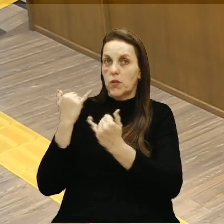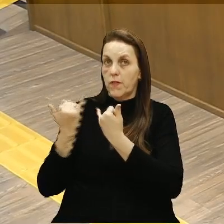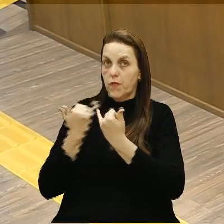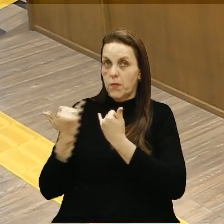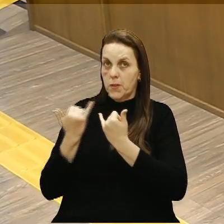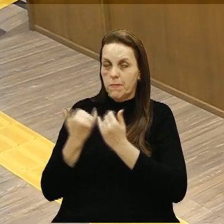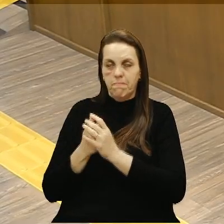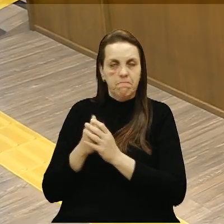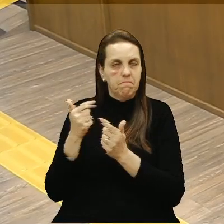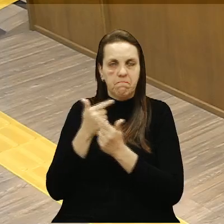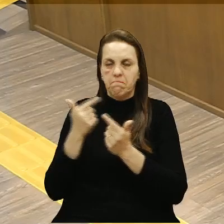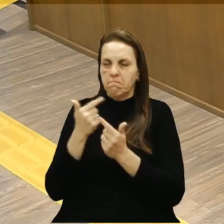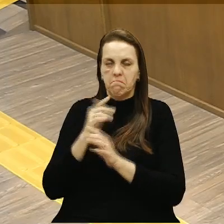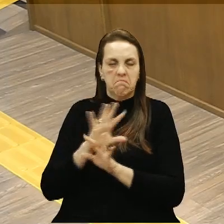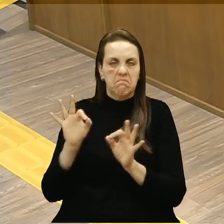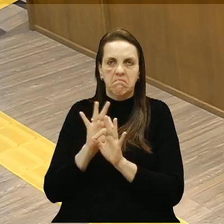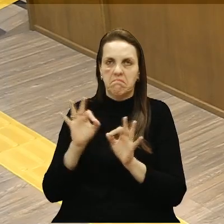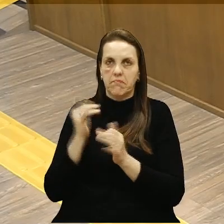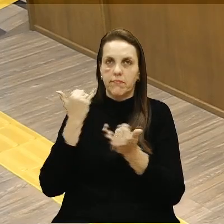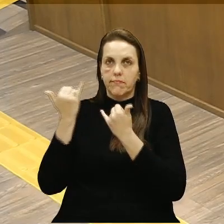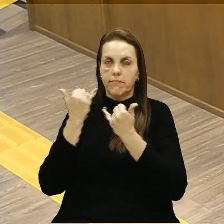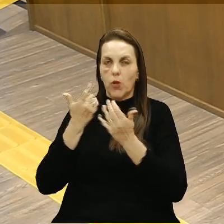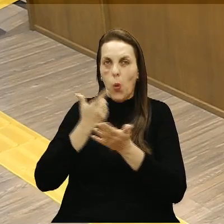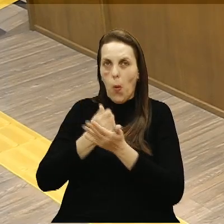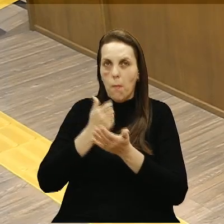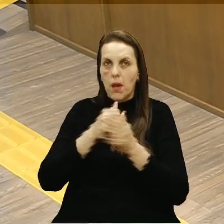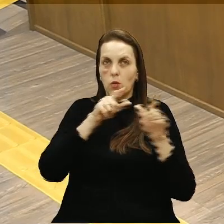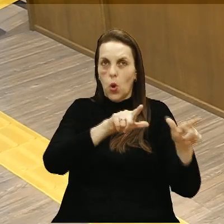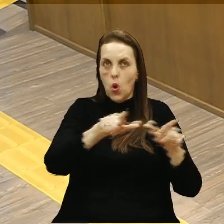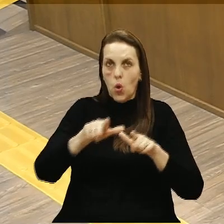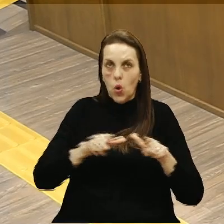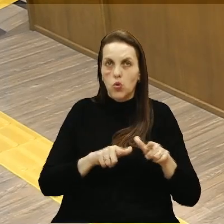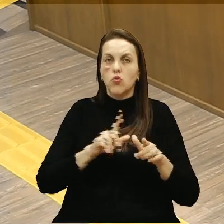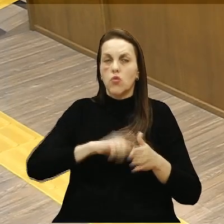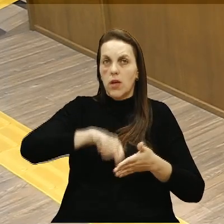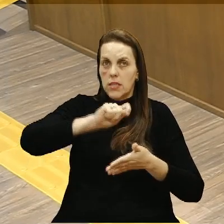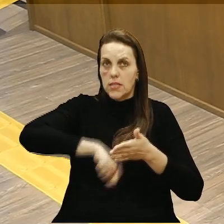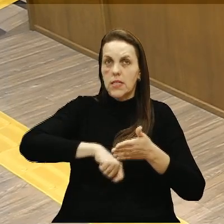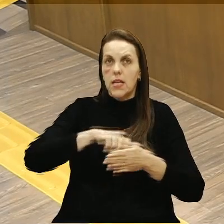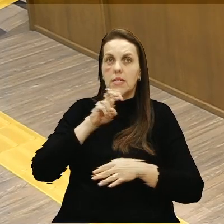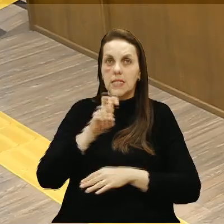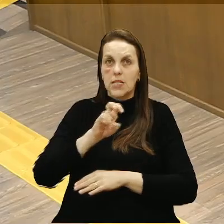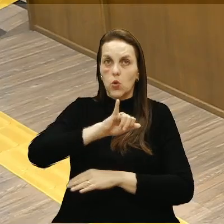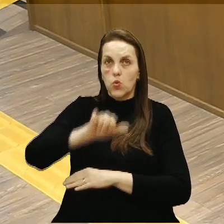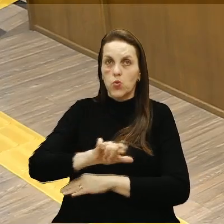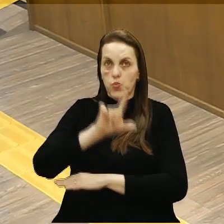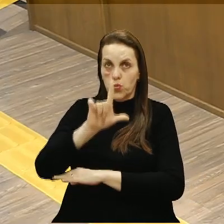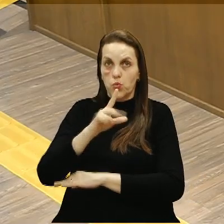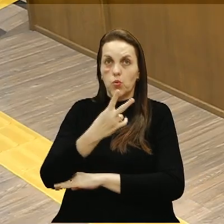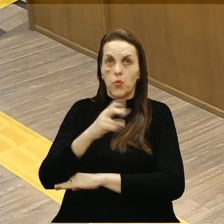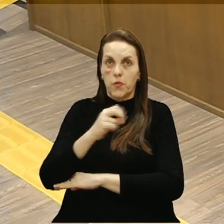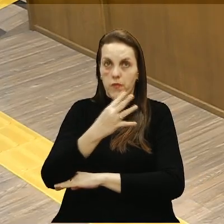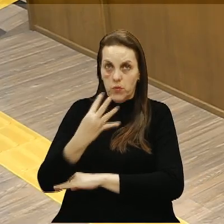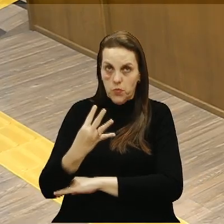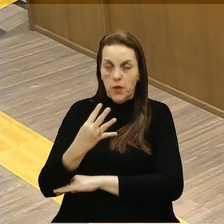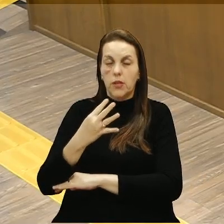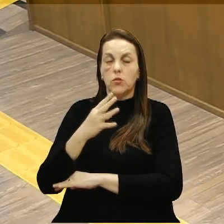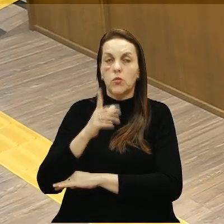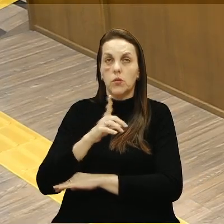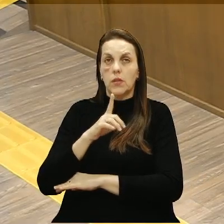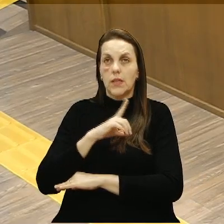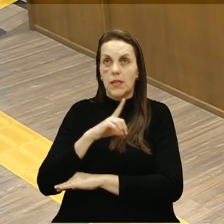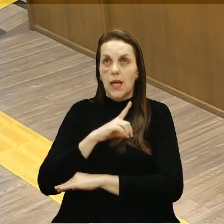Não temos notícia, apesar da compra dos lotes do loteamento ter sido assinada no dia 5 de julho de 2024, entre